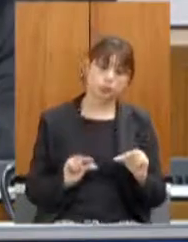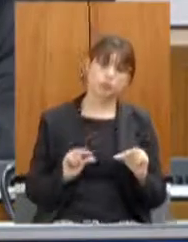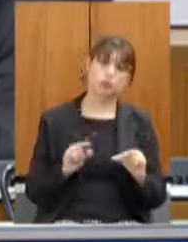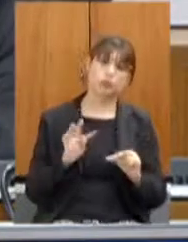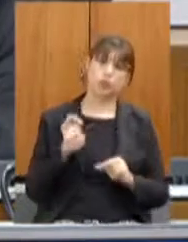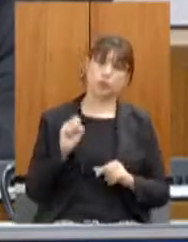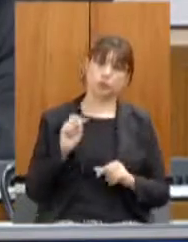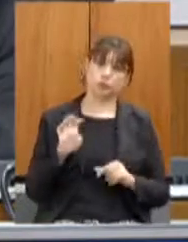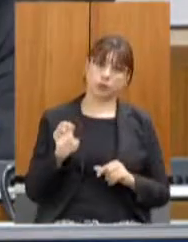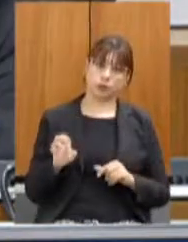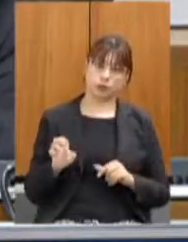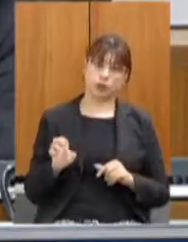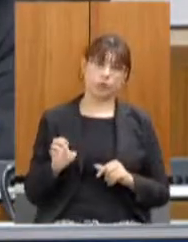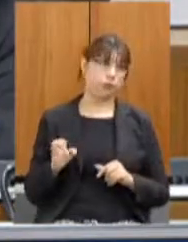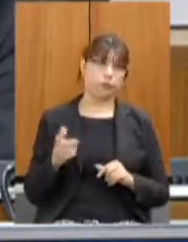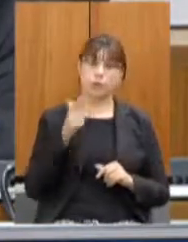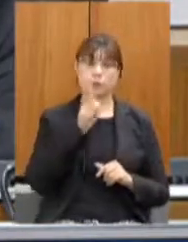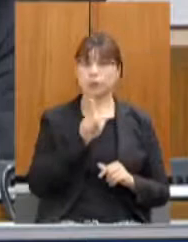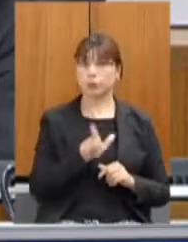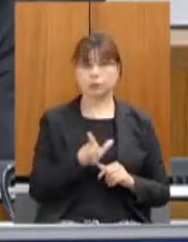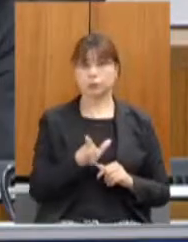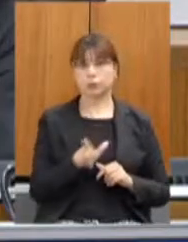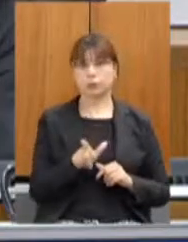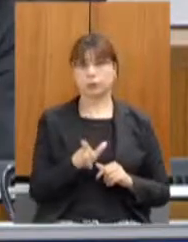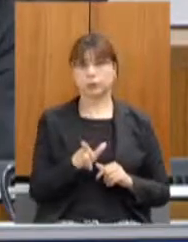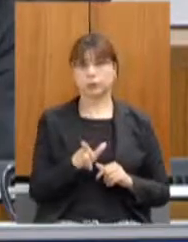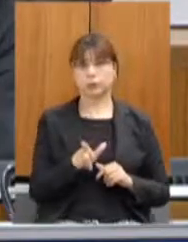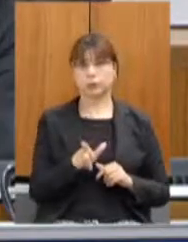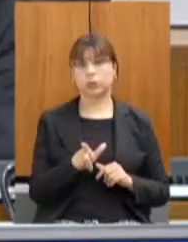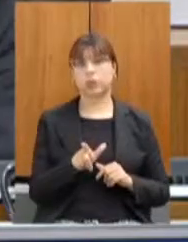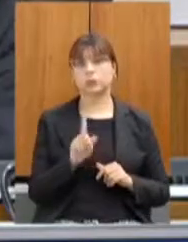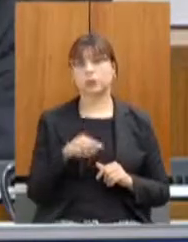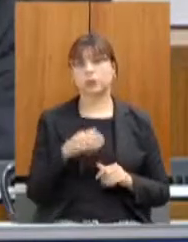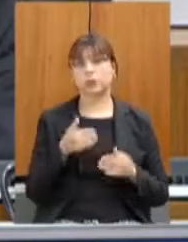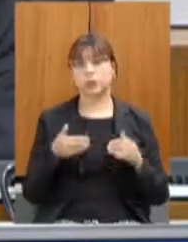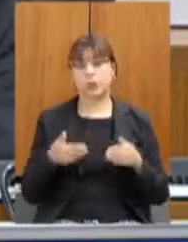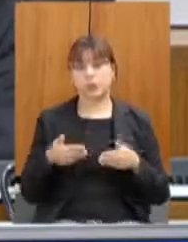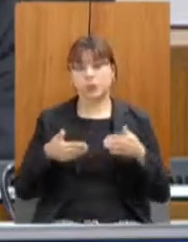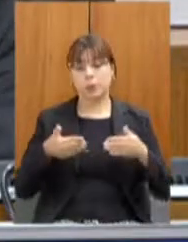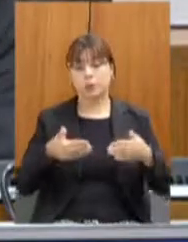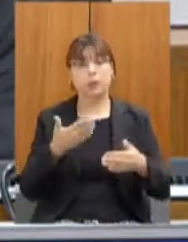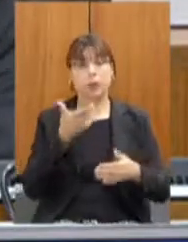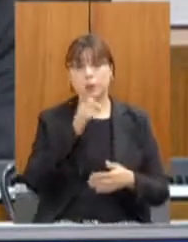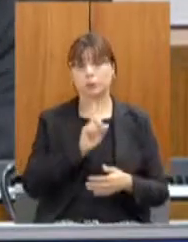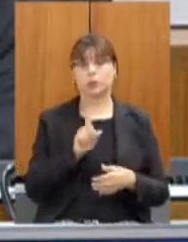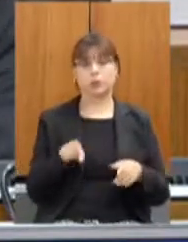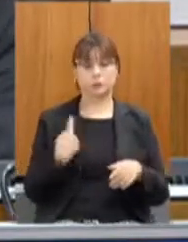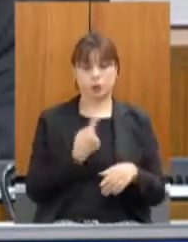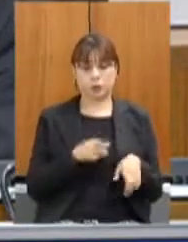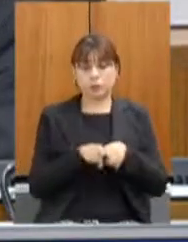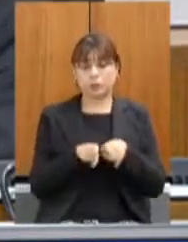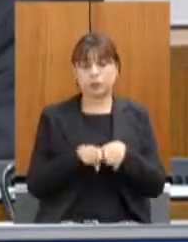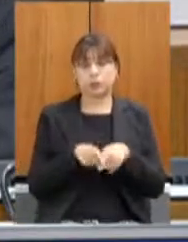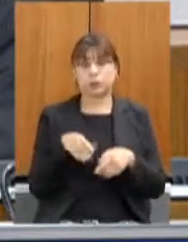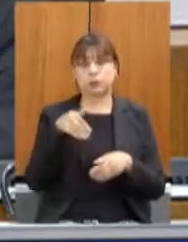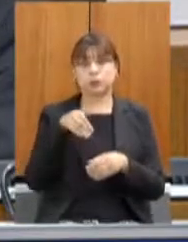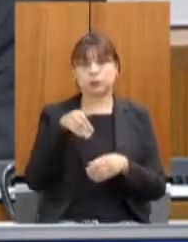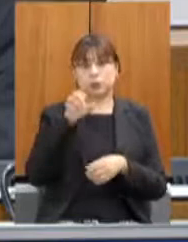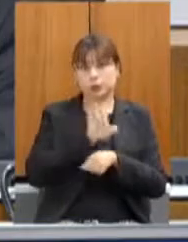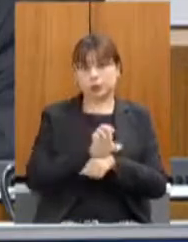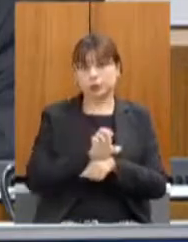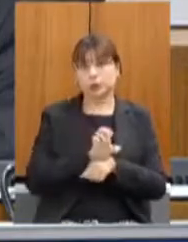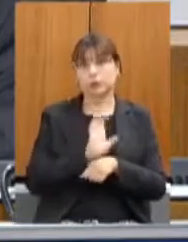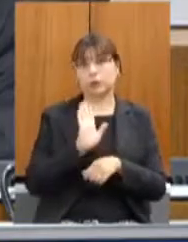não não havia como nós recebemos assim o ministério não estava conseguindo e nós do estado que fizemos uma